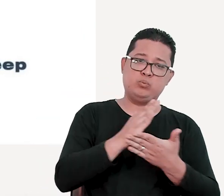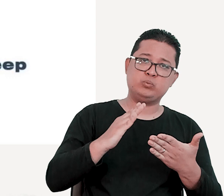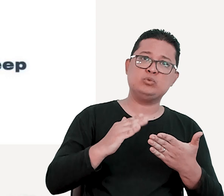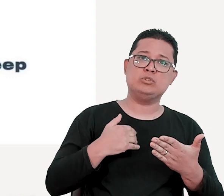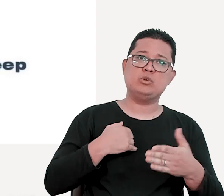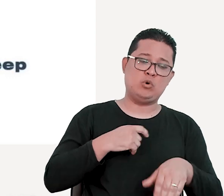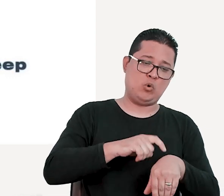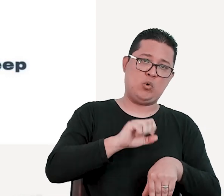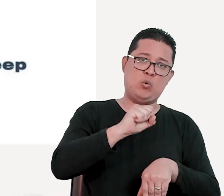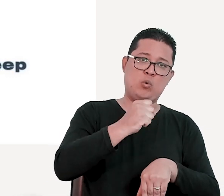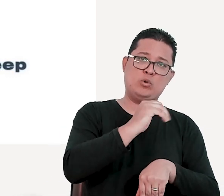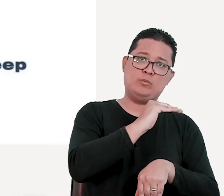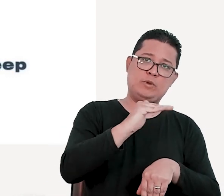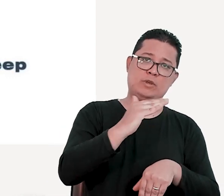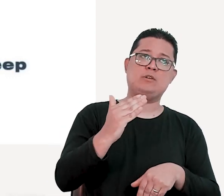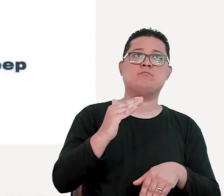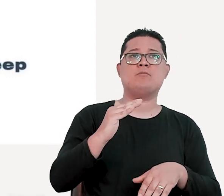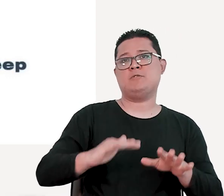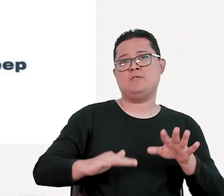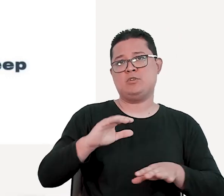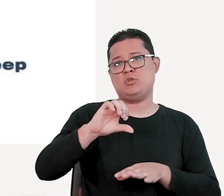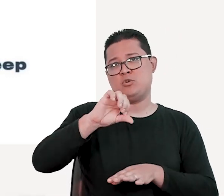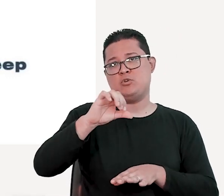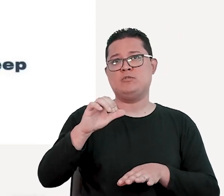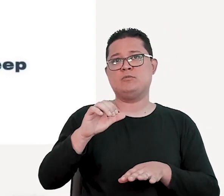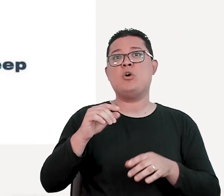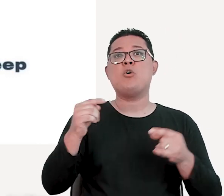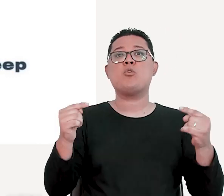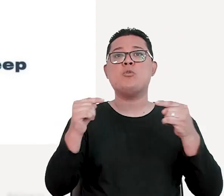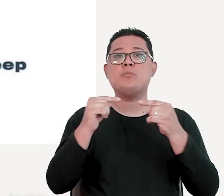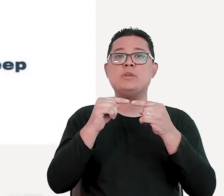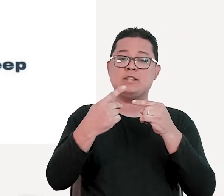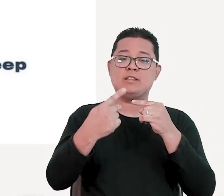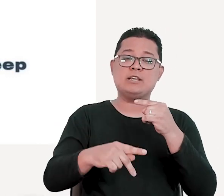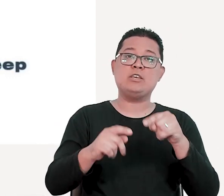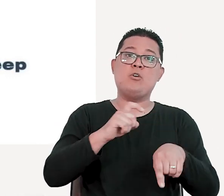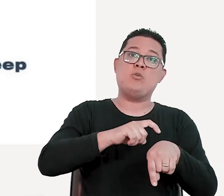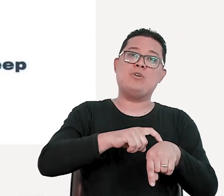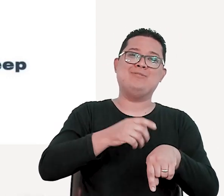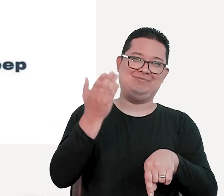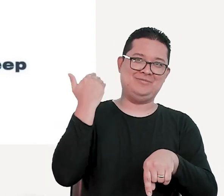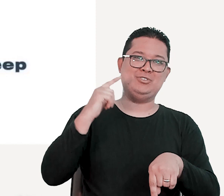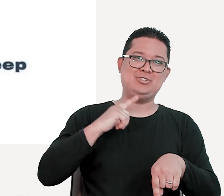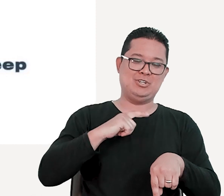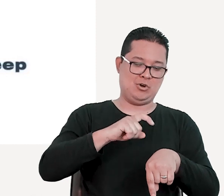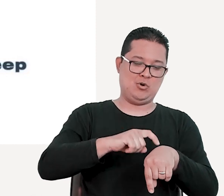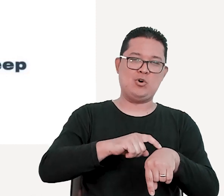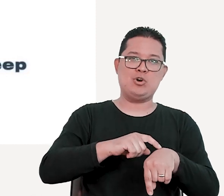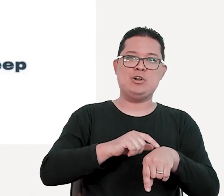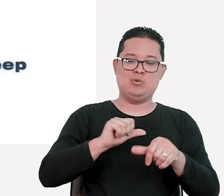o... Aqui a gente tinha horário de verão, lá eles também têm, então tem que ver essa coisa da flexibilidade